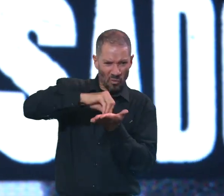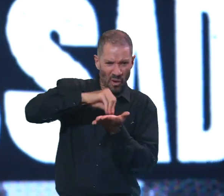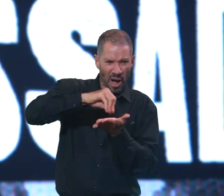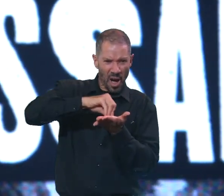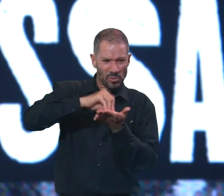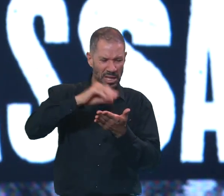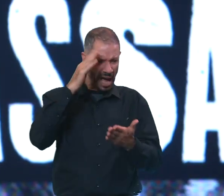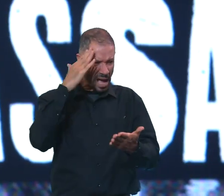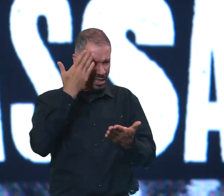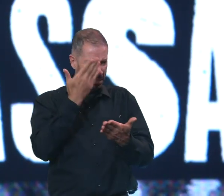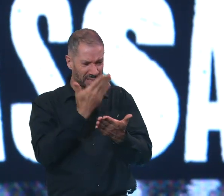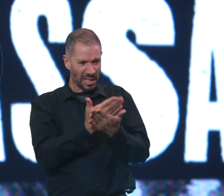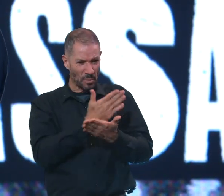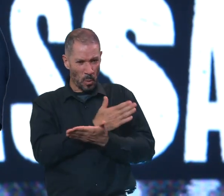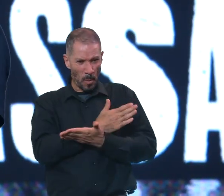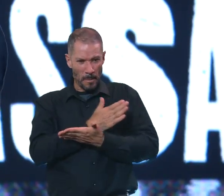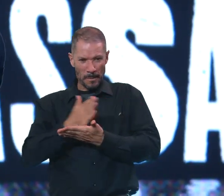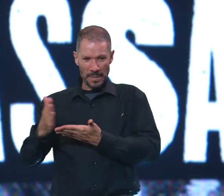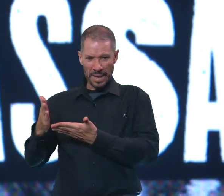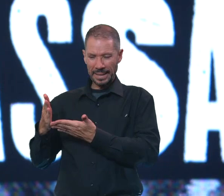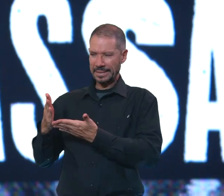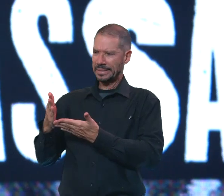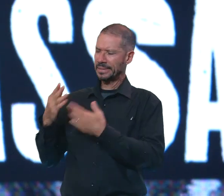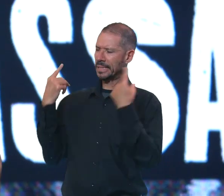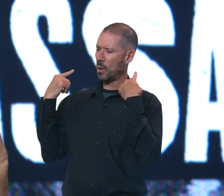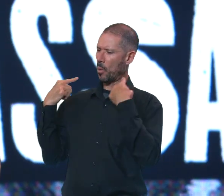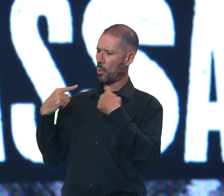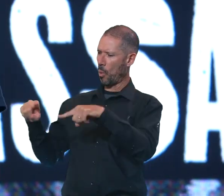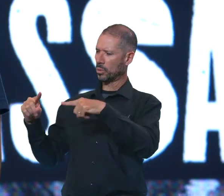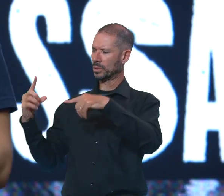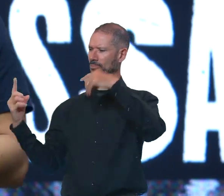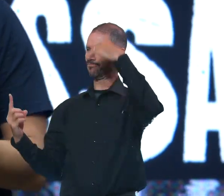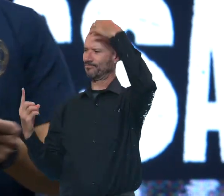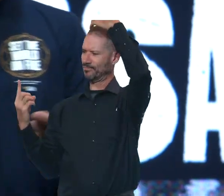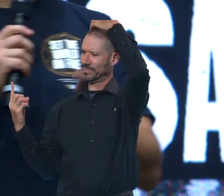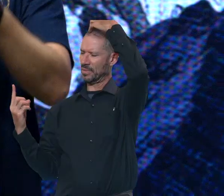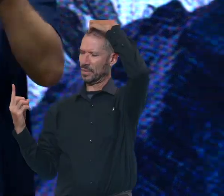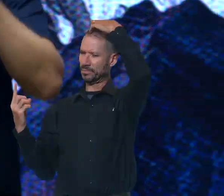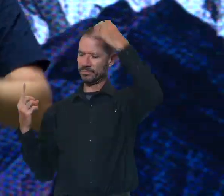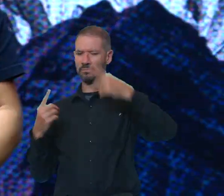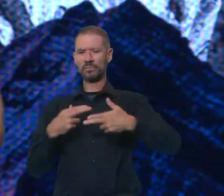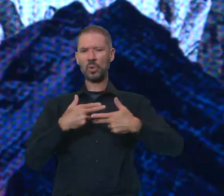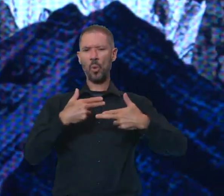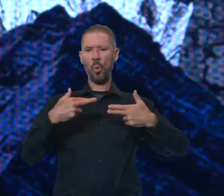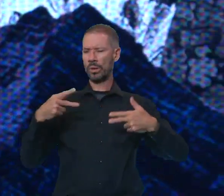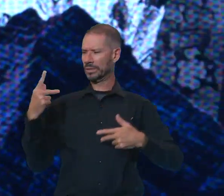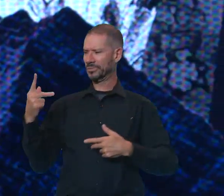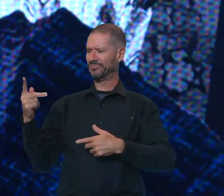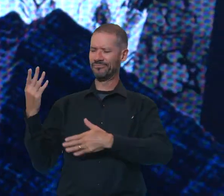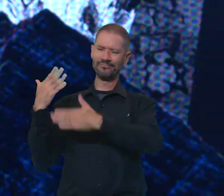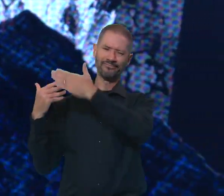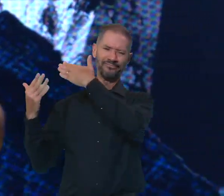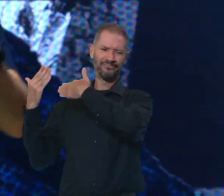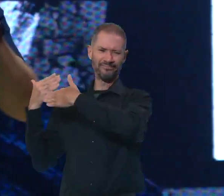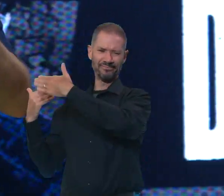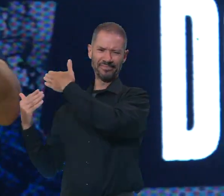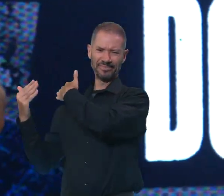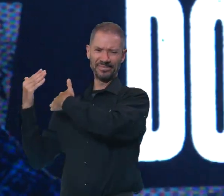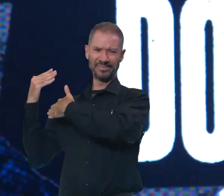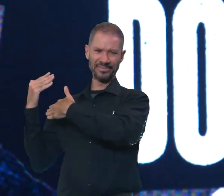ele acreditava, começa a fazer isso contra o rei Davi, e trazendo coisas do seu passado, onde